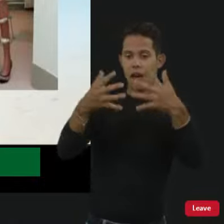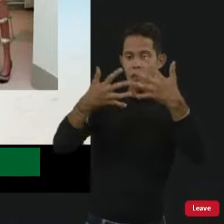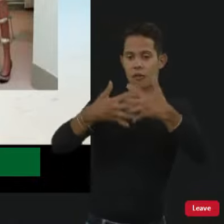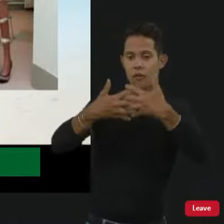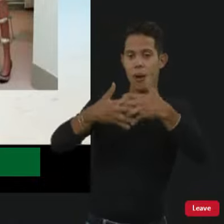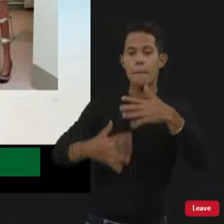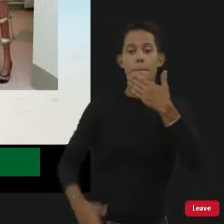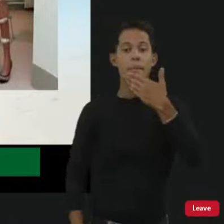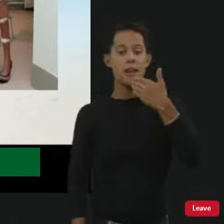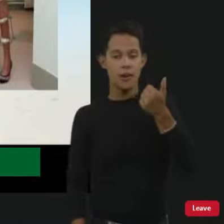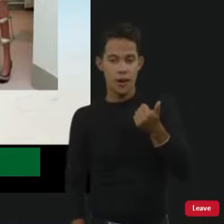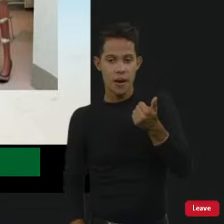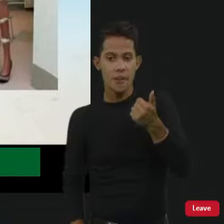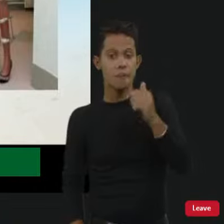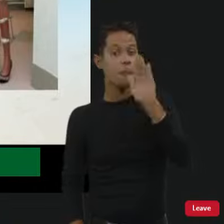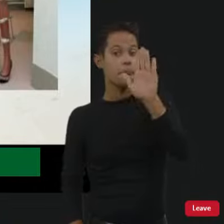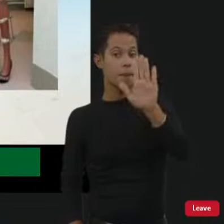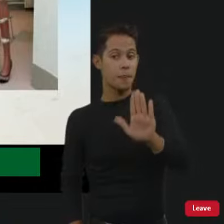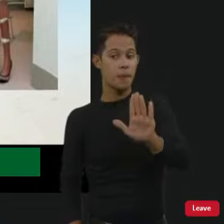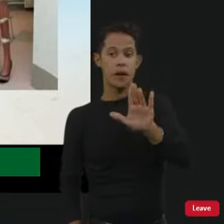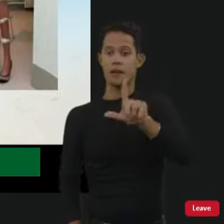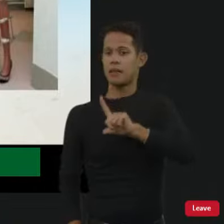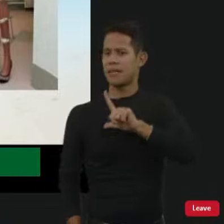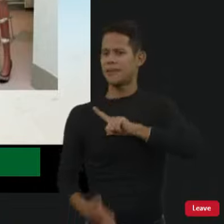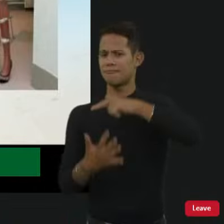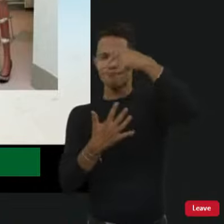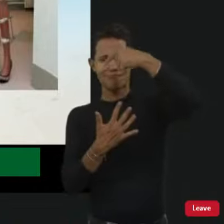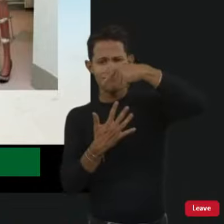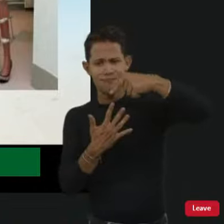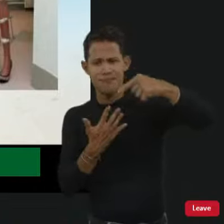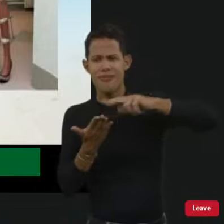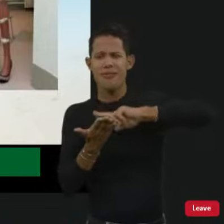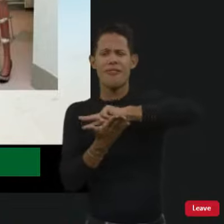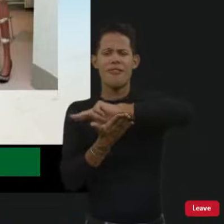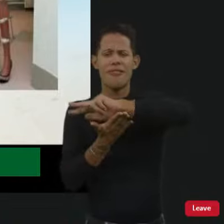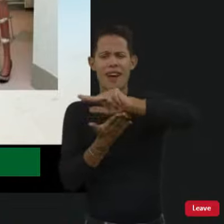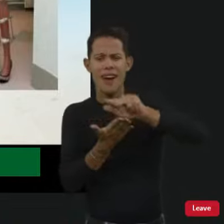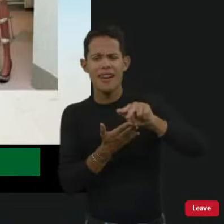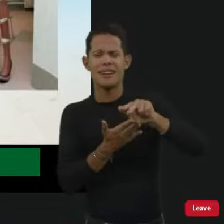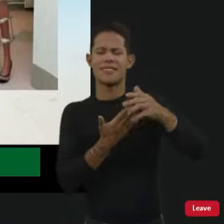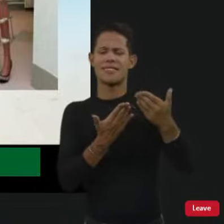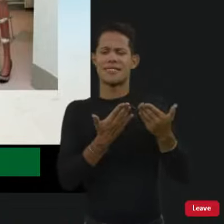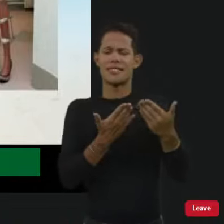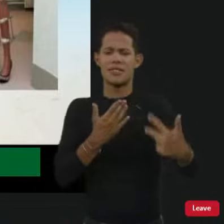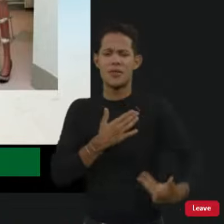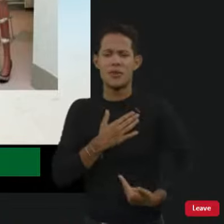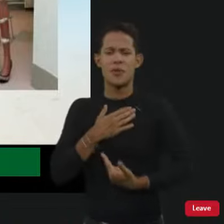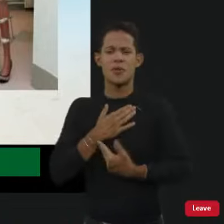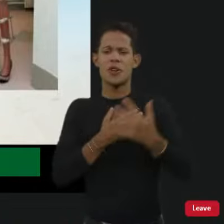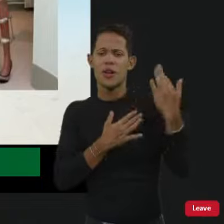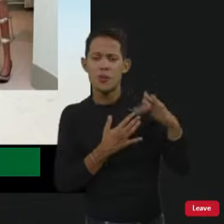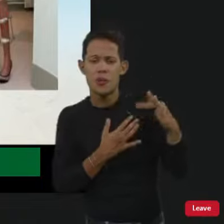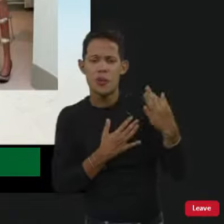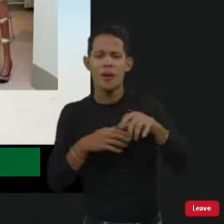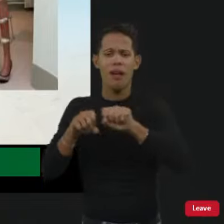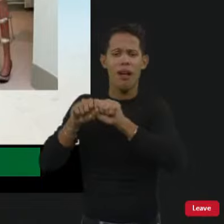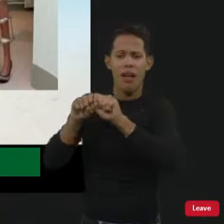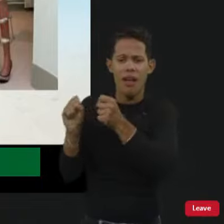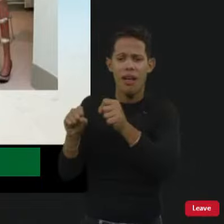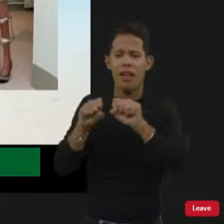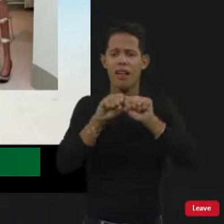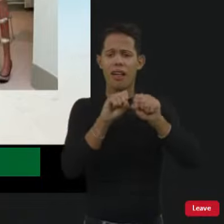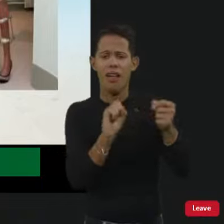No entanto, são múltiplas cirurgias, infecções, fratura, dor, imobilidade, que vai